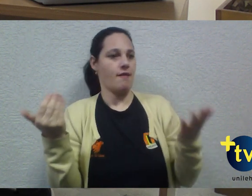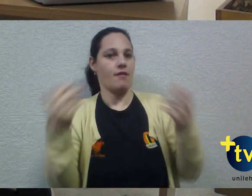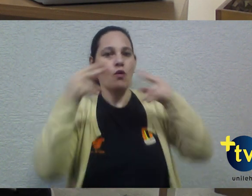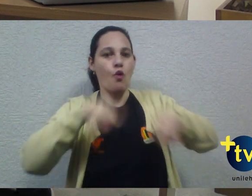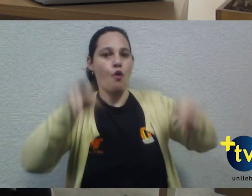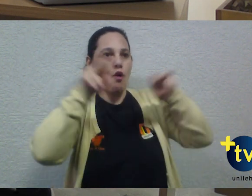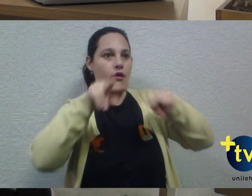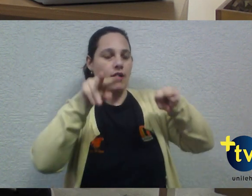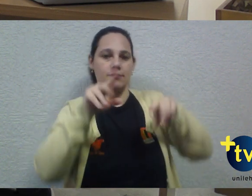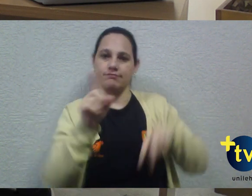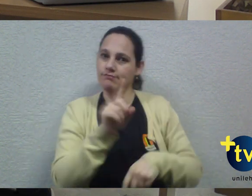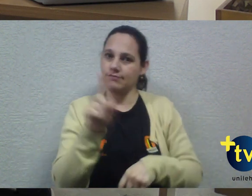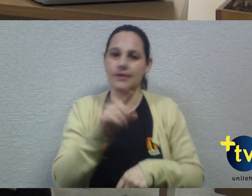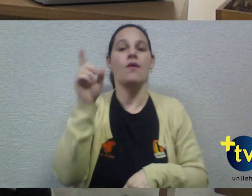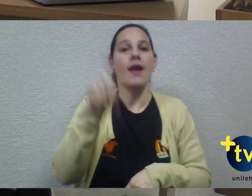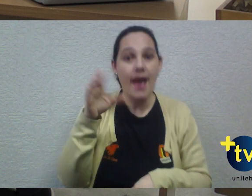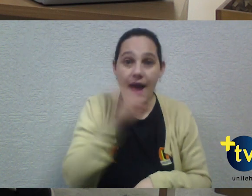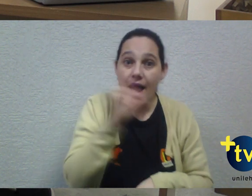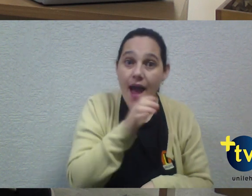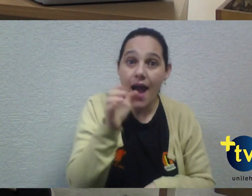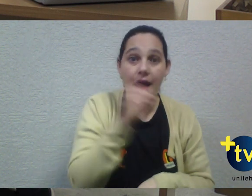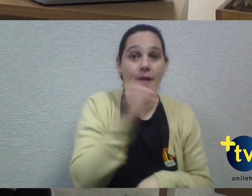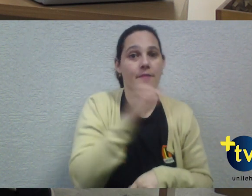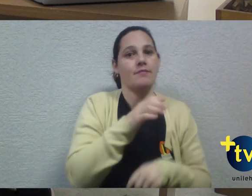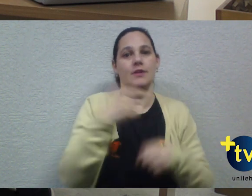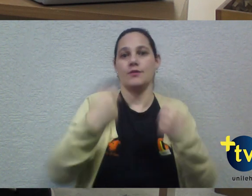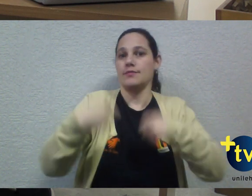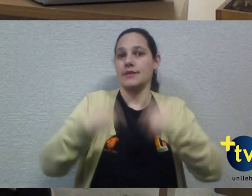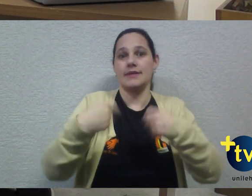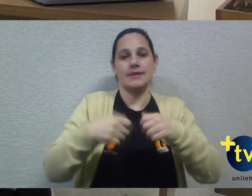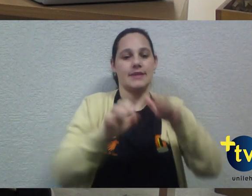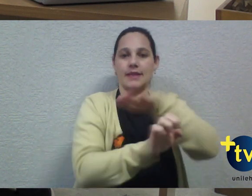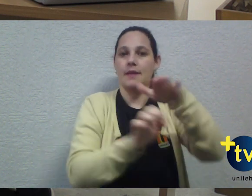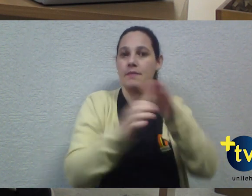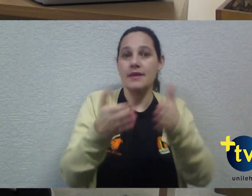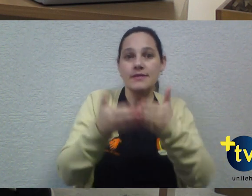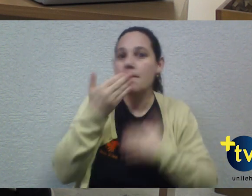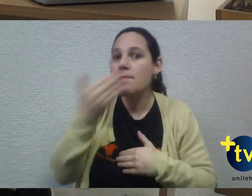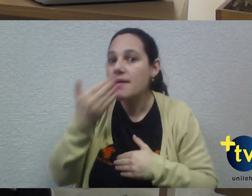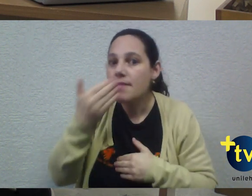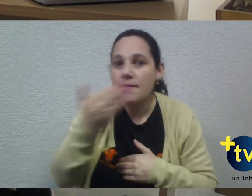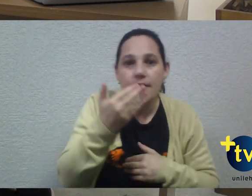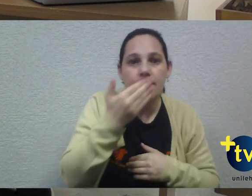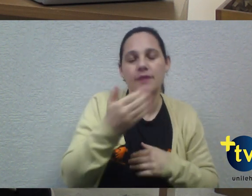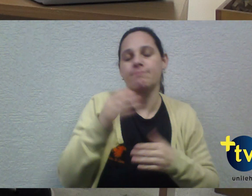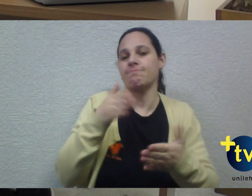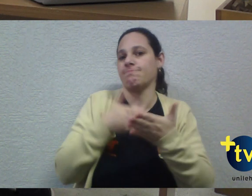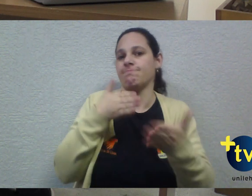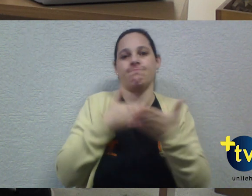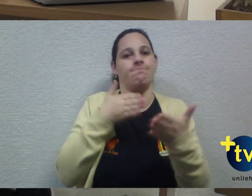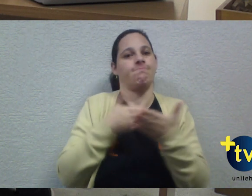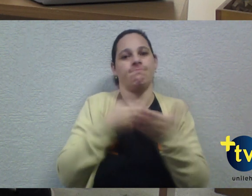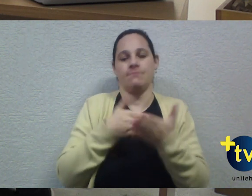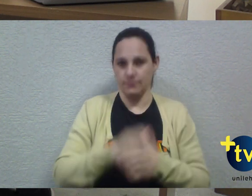é imprevisível e cada vez mais rápido dentro das demandas, das exigências profissionais e nas